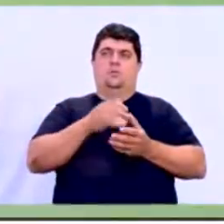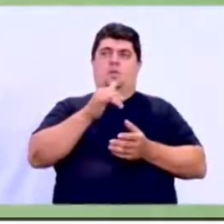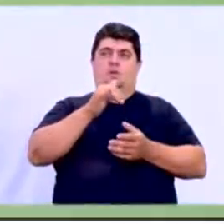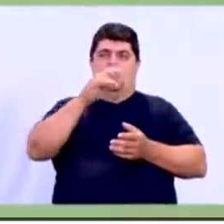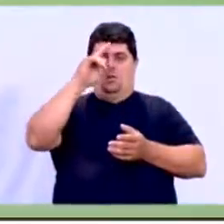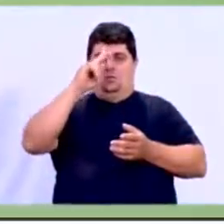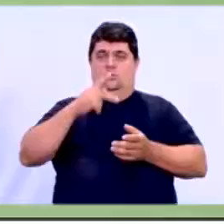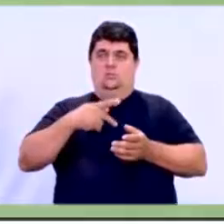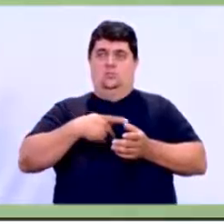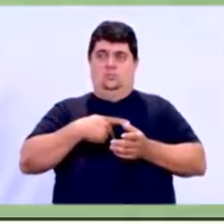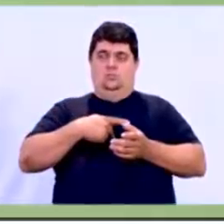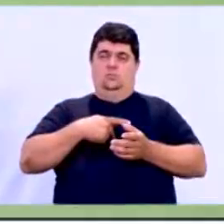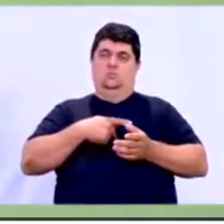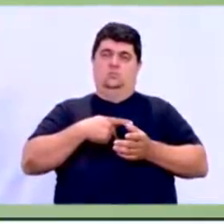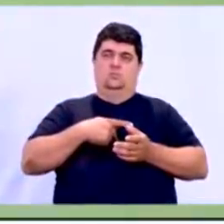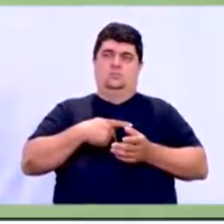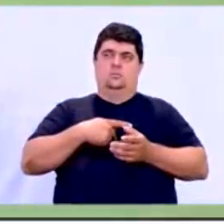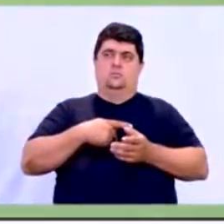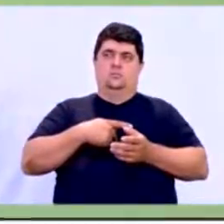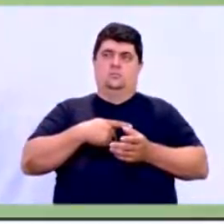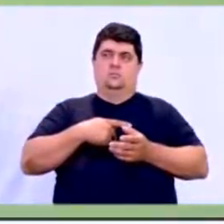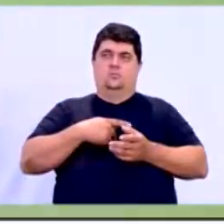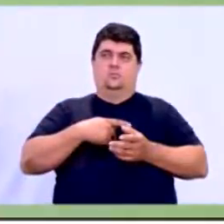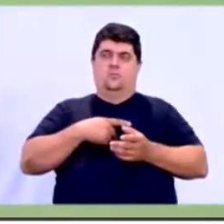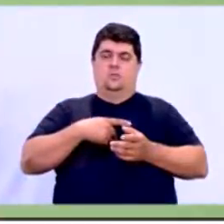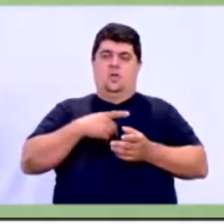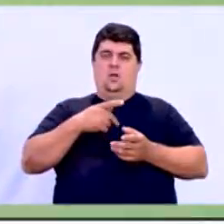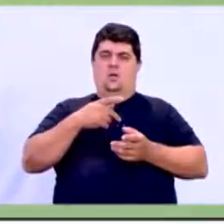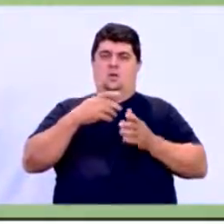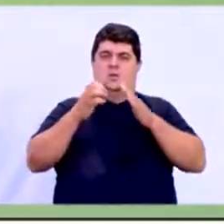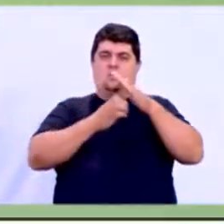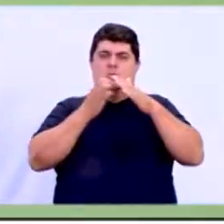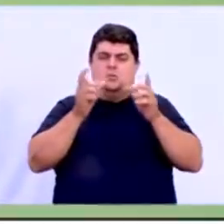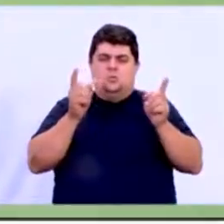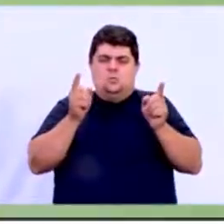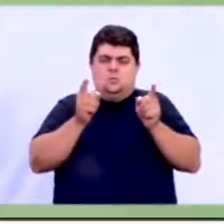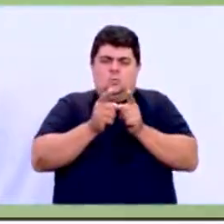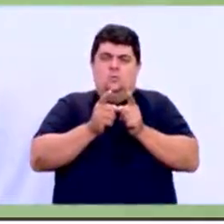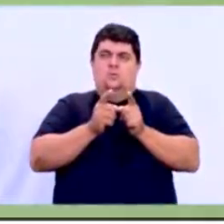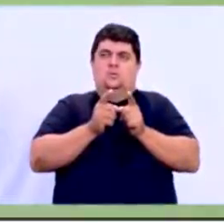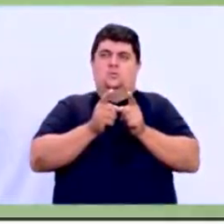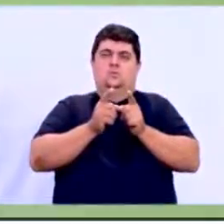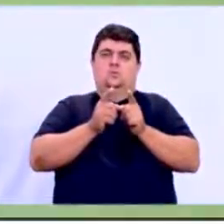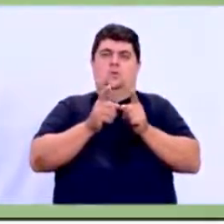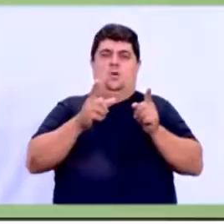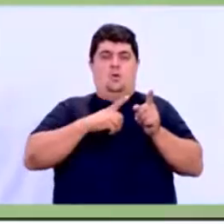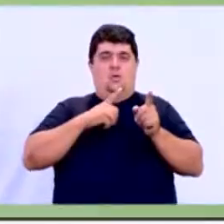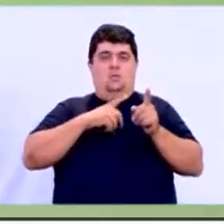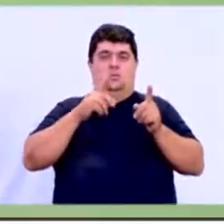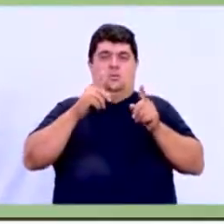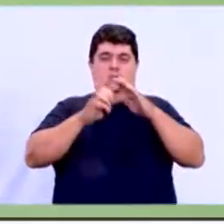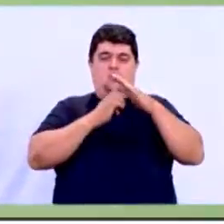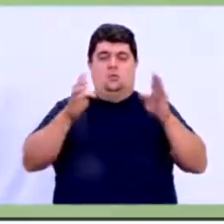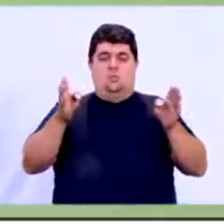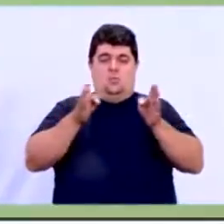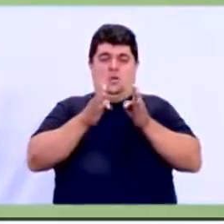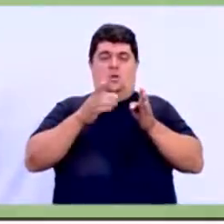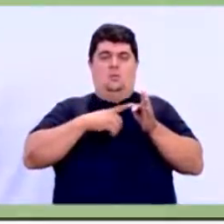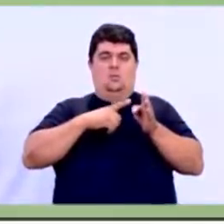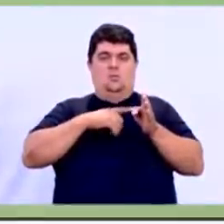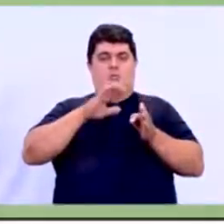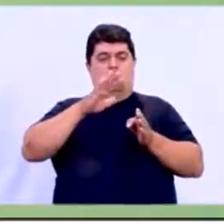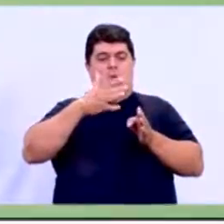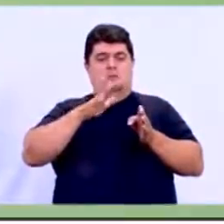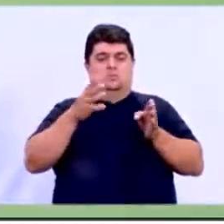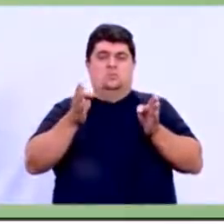o empreendedor individual, a microempresa, a pequena empresa, a empresa de médio